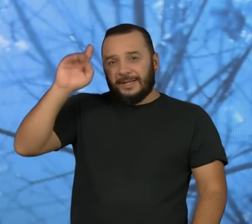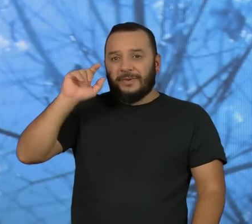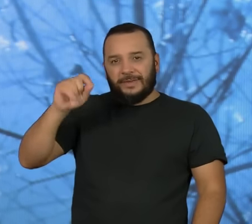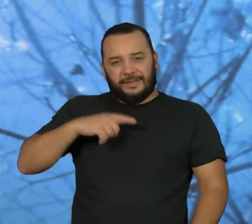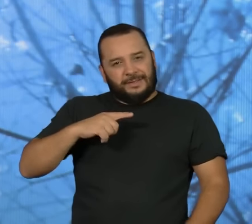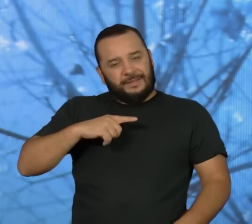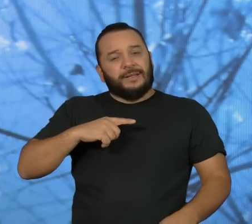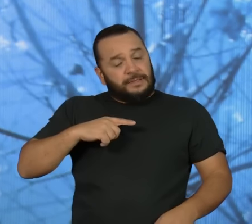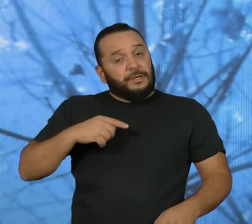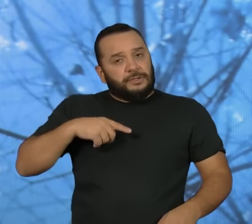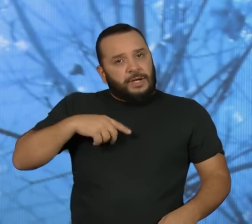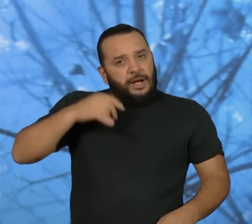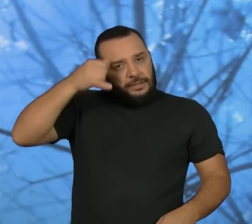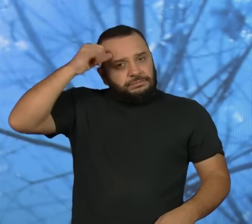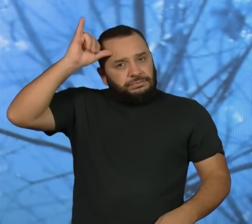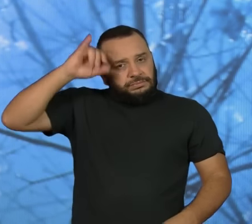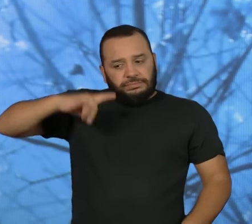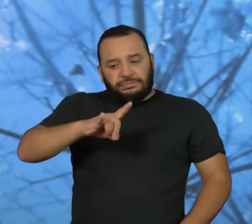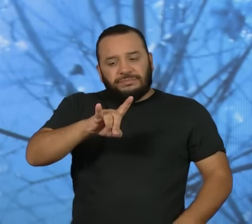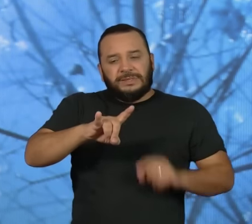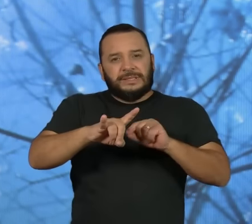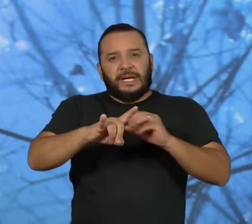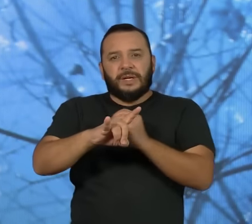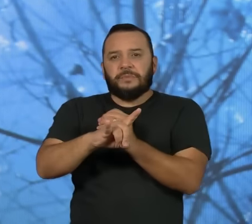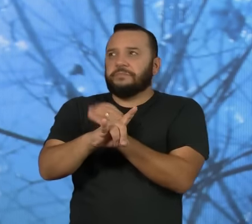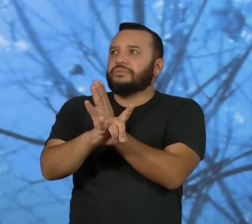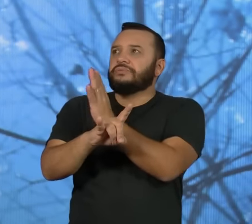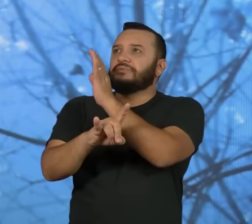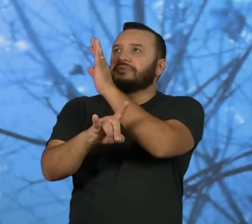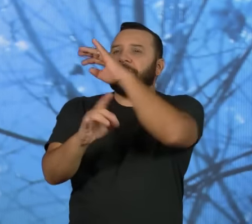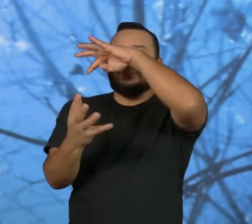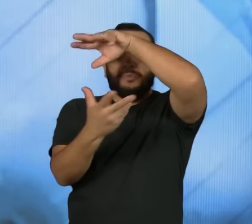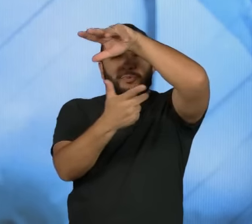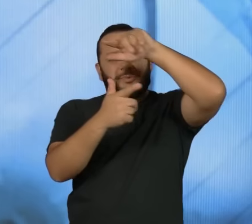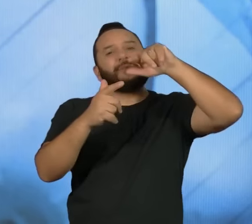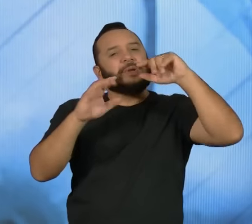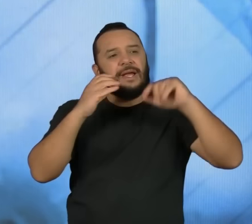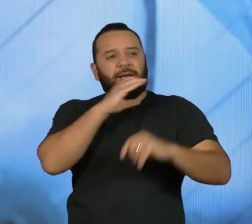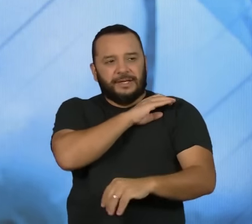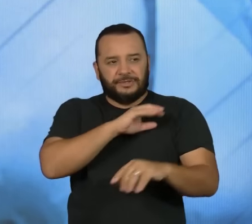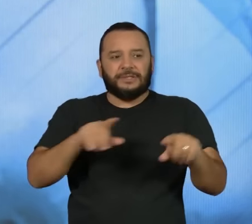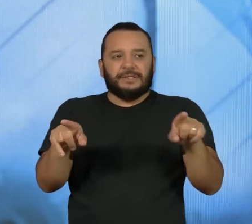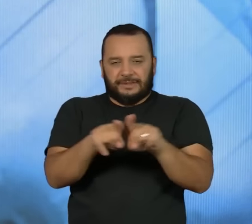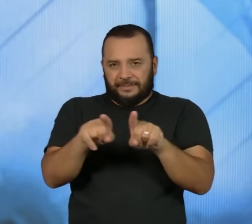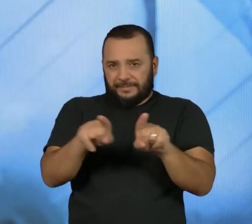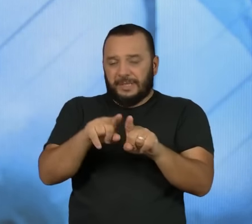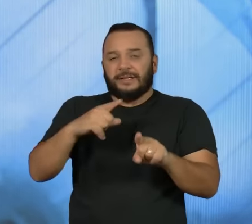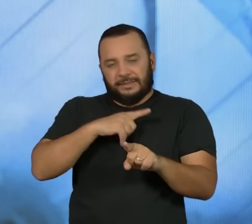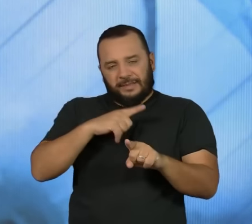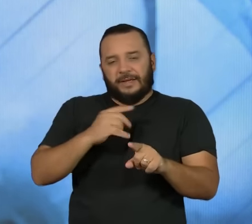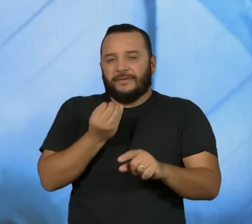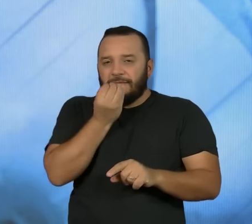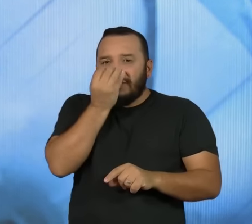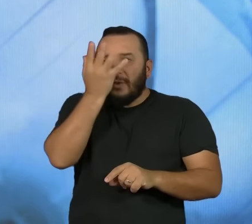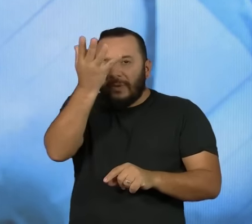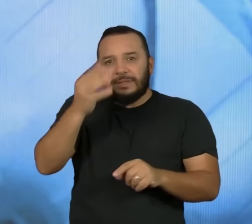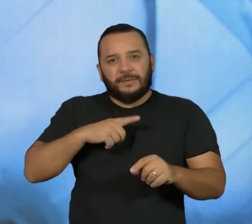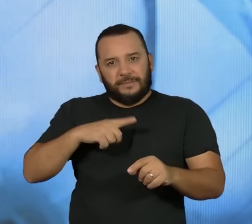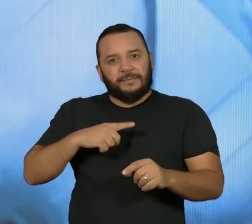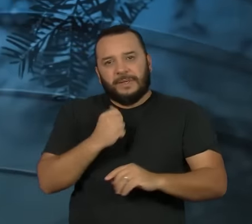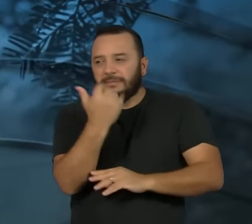pecuária como fonte de emissão de um dos gases do efeito estufa, as flores do inverno e o corredor ecológico do sul do